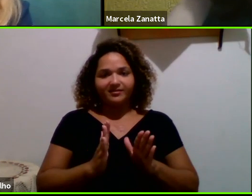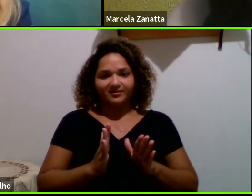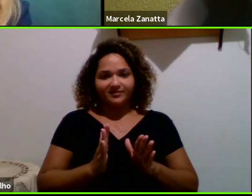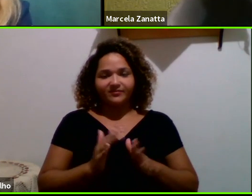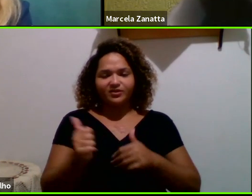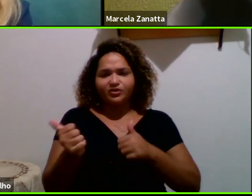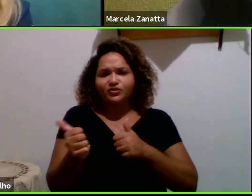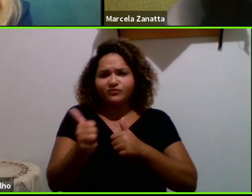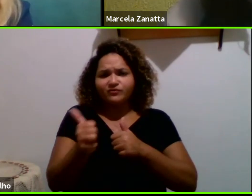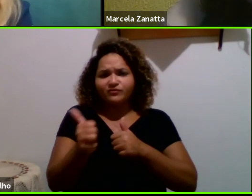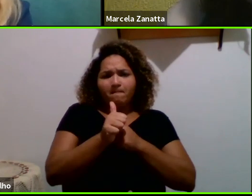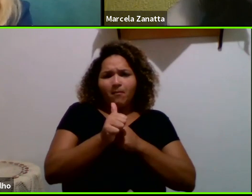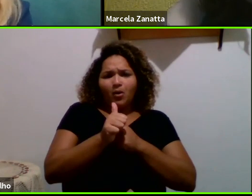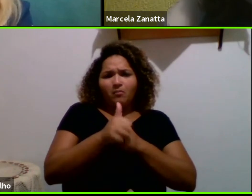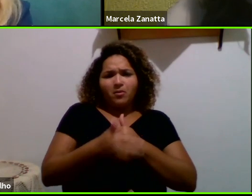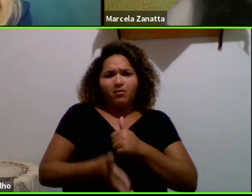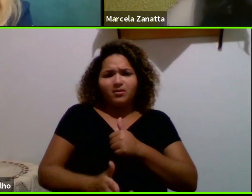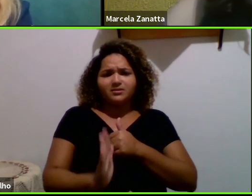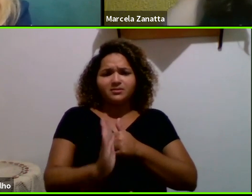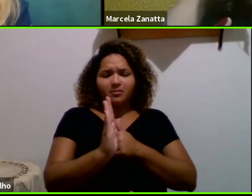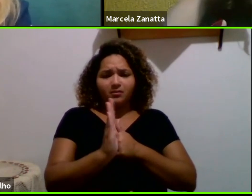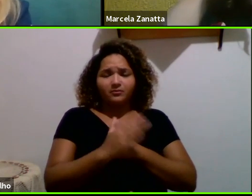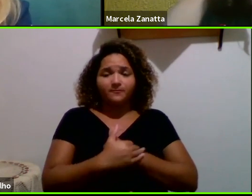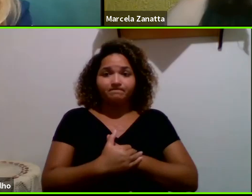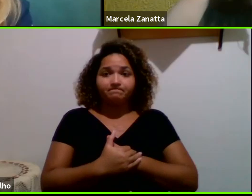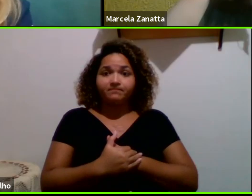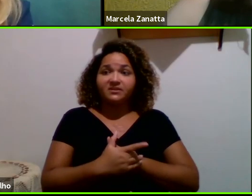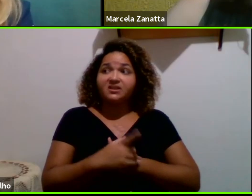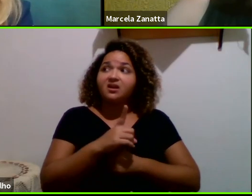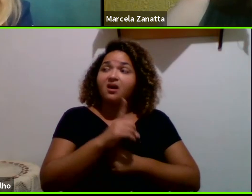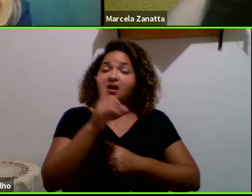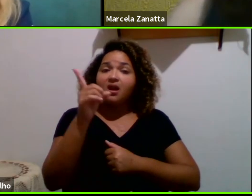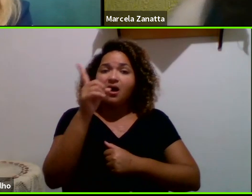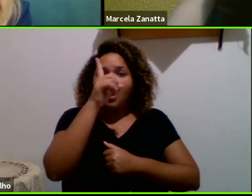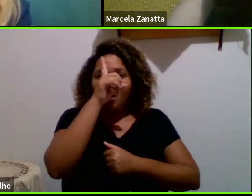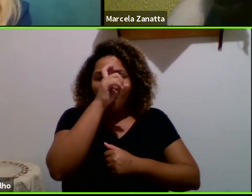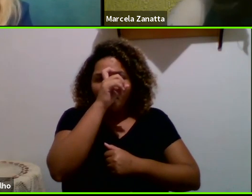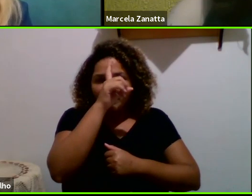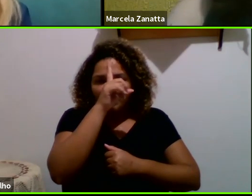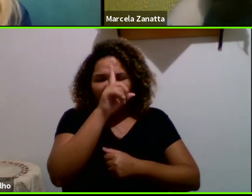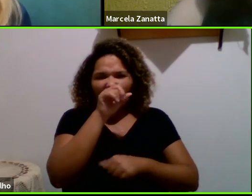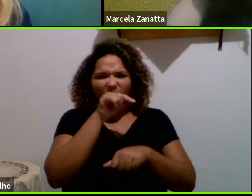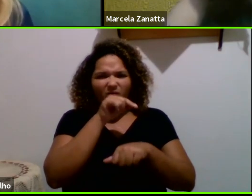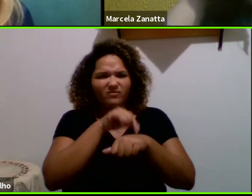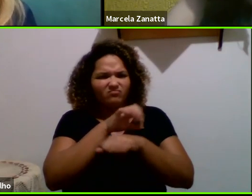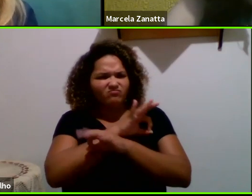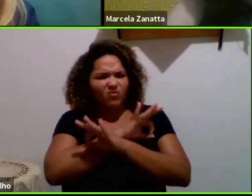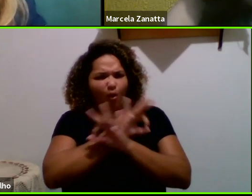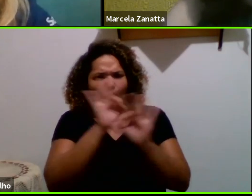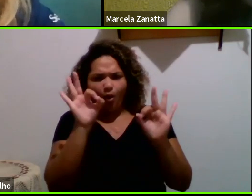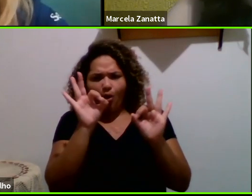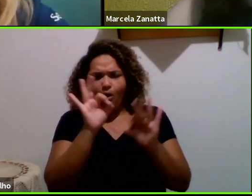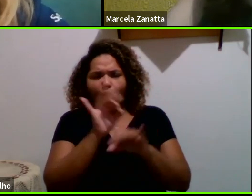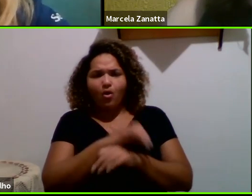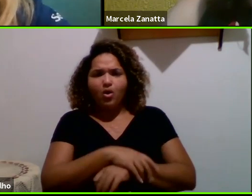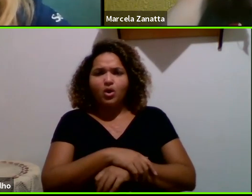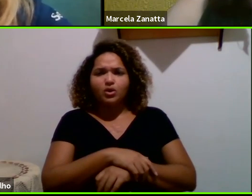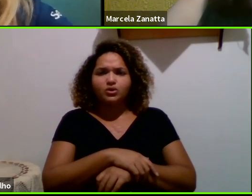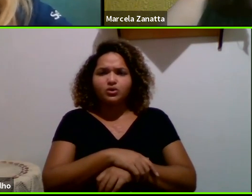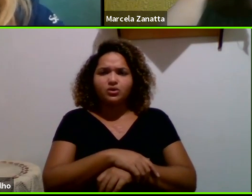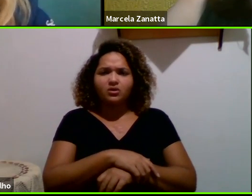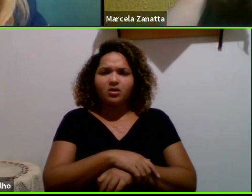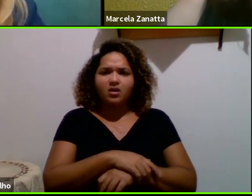do nascimento. E lá no hospital, a gente vai trabalhar com essa internação em tempo ótimo, a gente vai trabalhar com a movimentação livre,